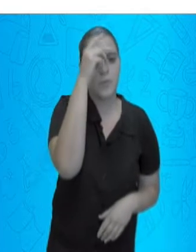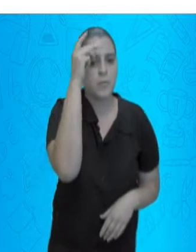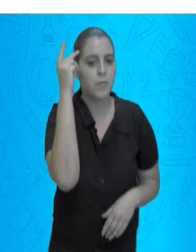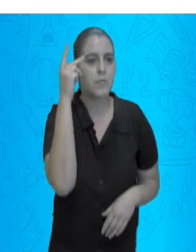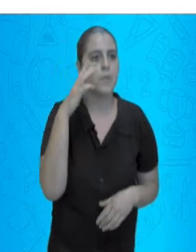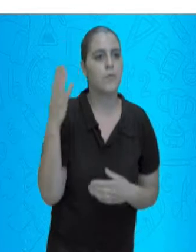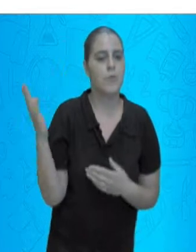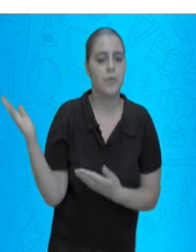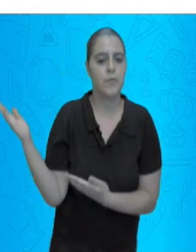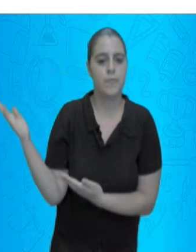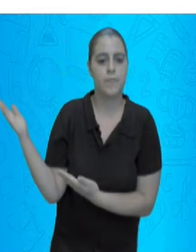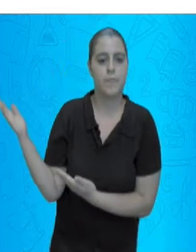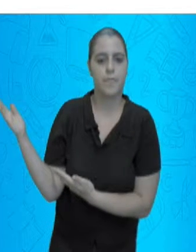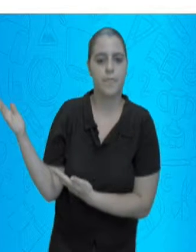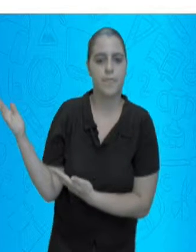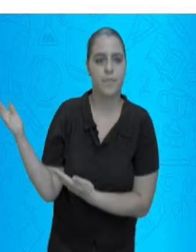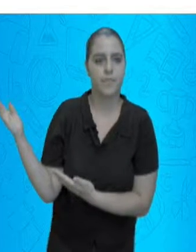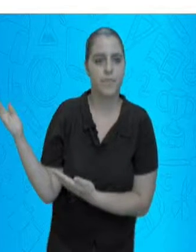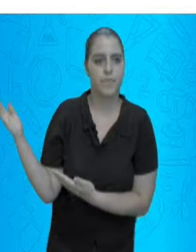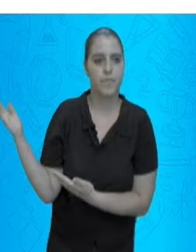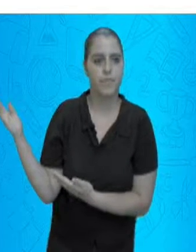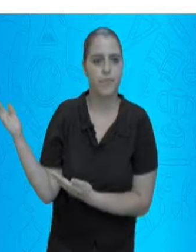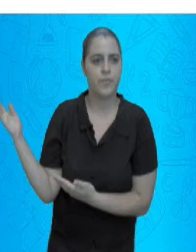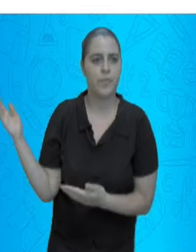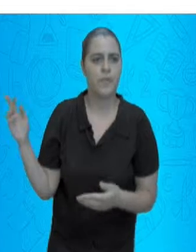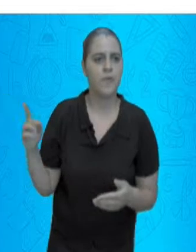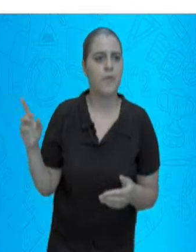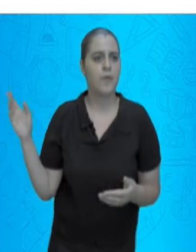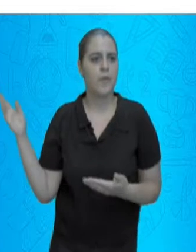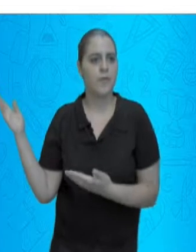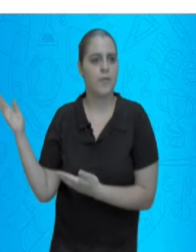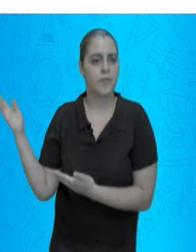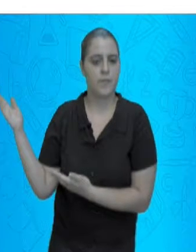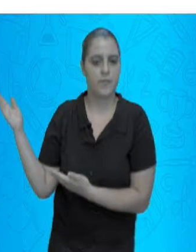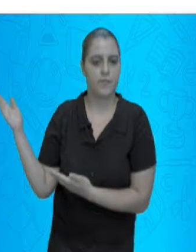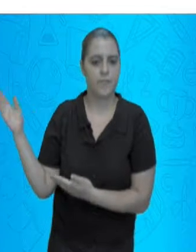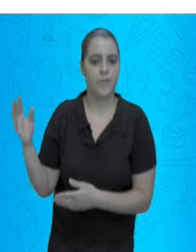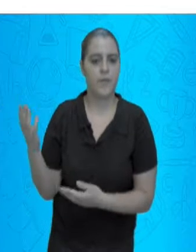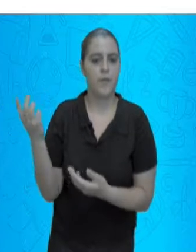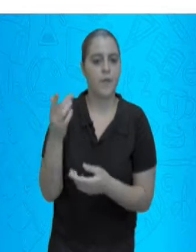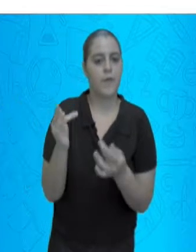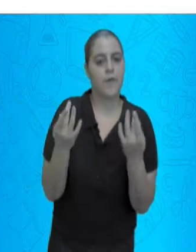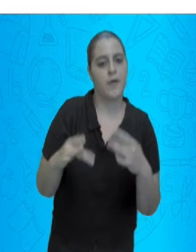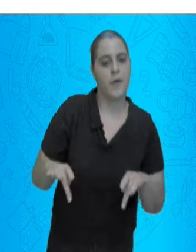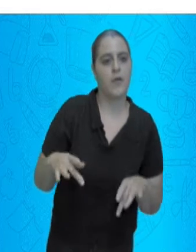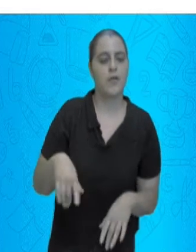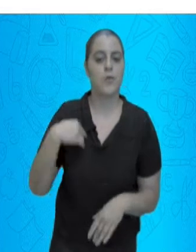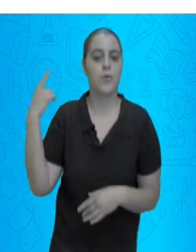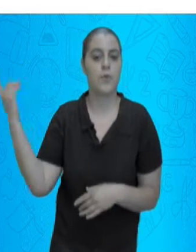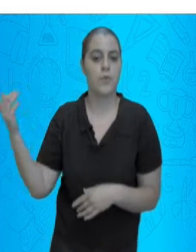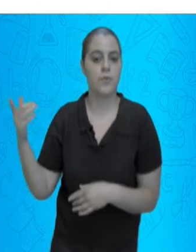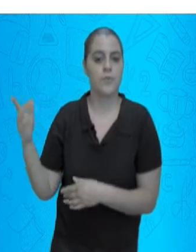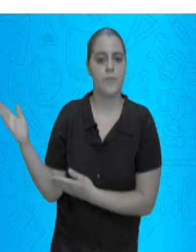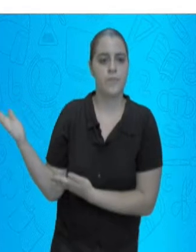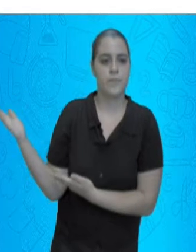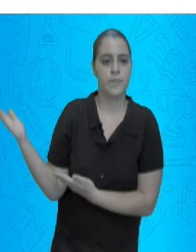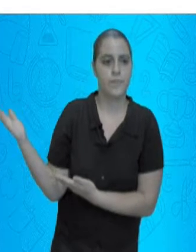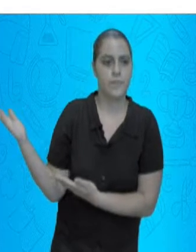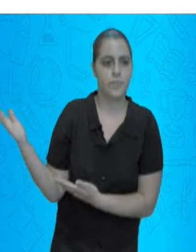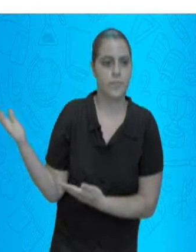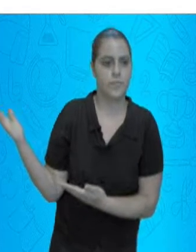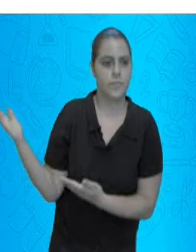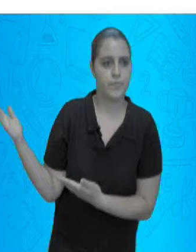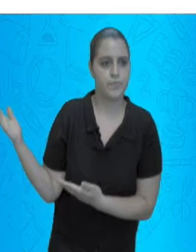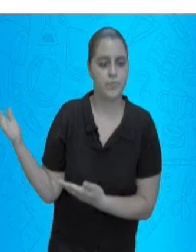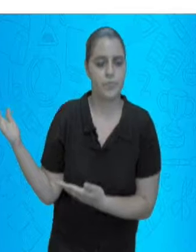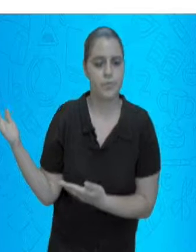Na imagem do meio a gente tem um vestígio, né? Aqui é um resto. Na imagem do meio a gente tem um vestígio,